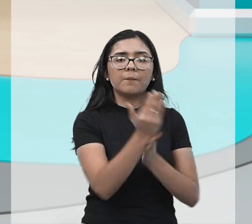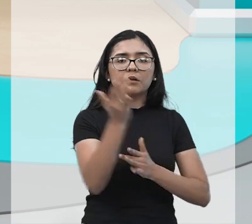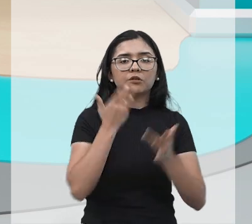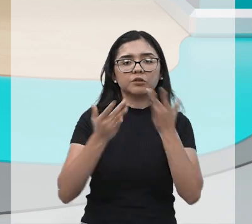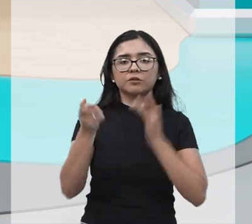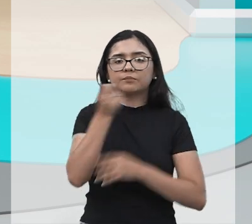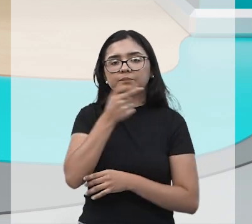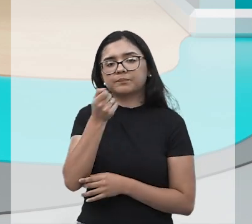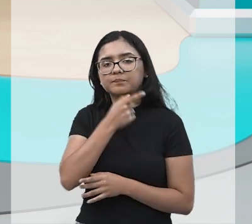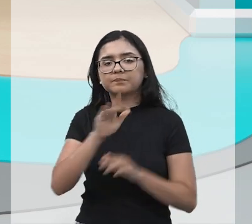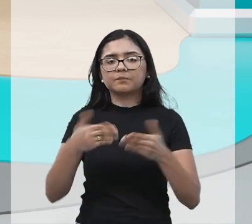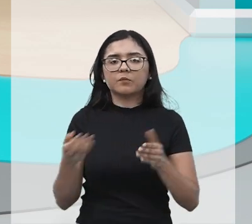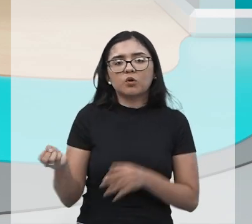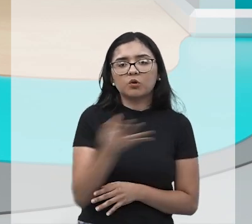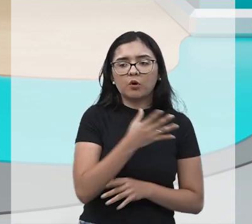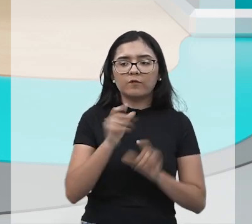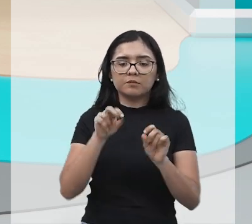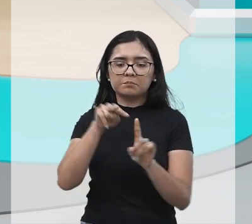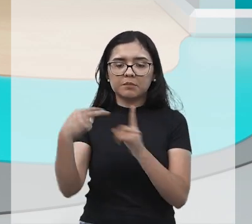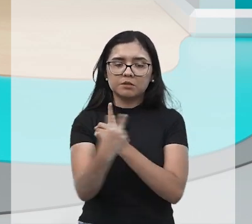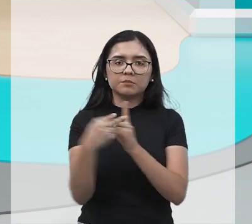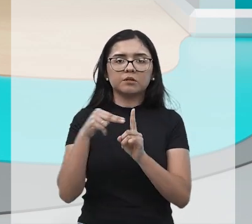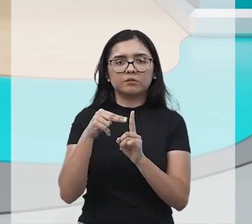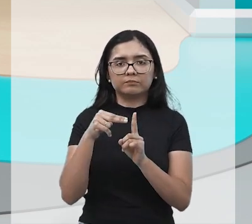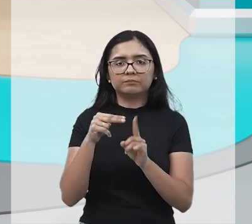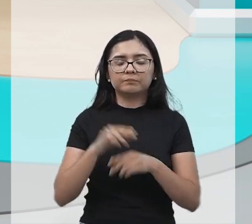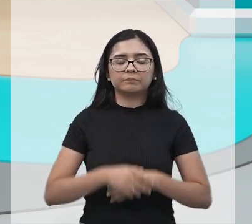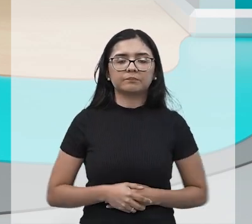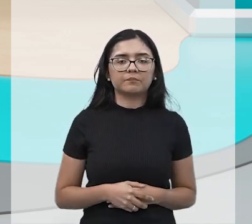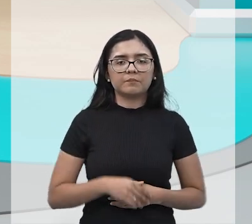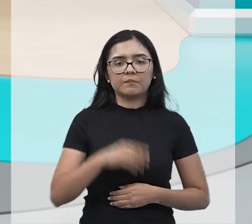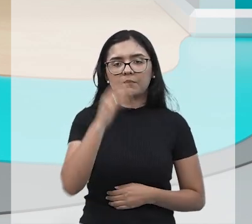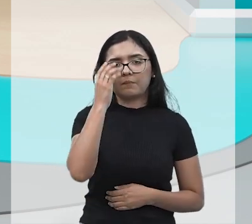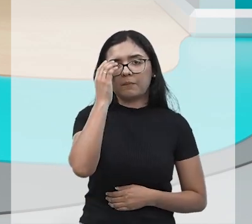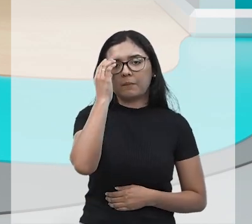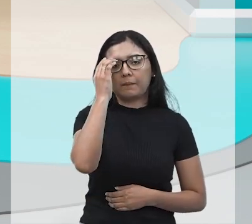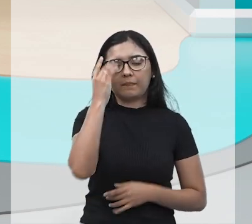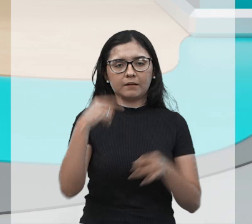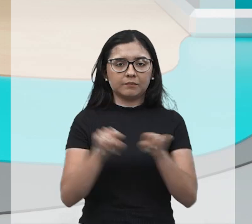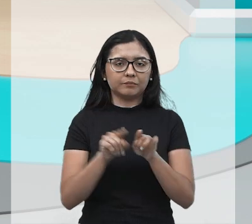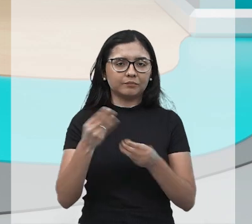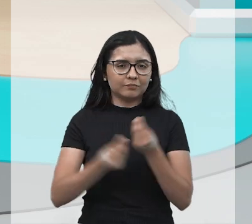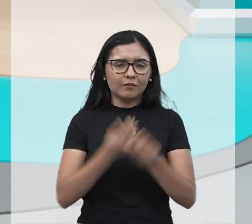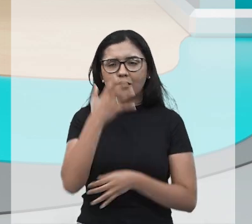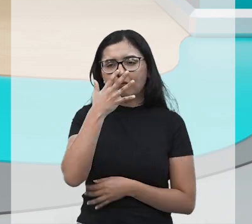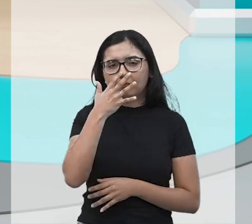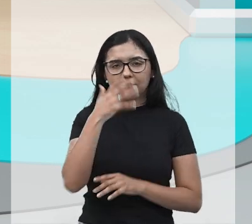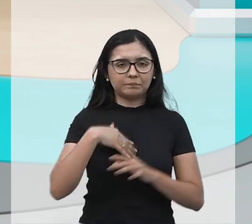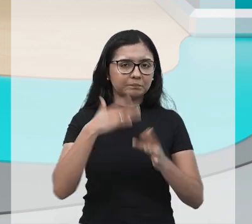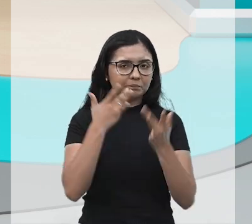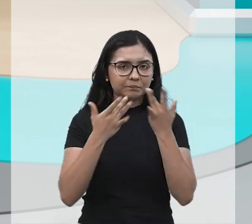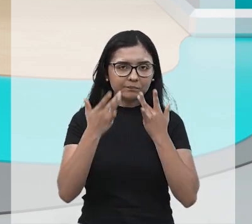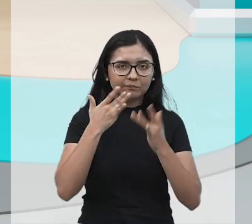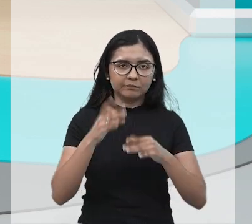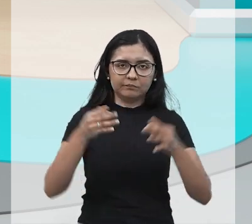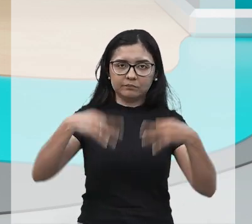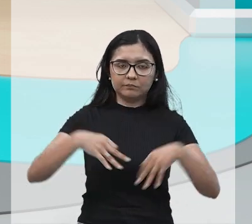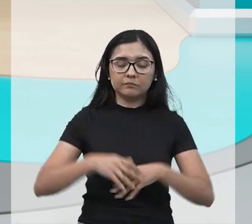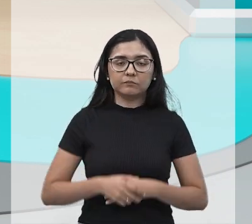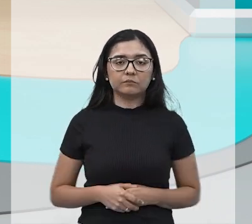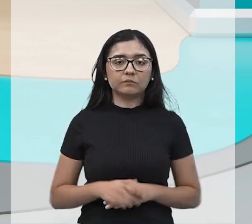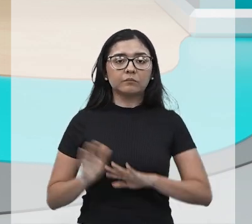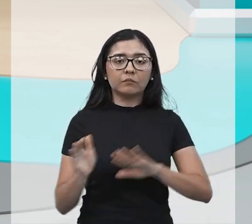já traz esse novo olhar, essa nova forma de apreciar o teatro, a ação cênica, né?